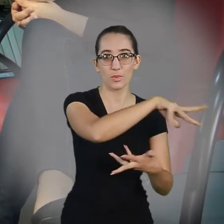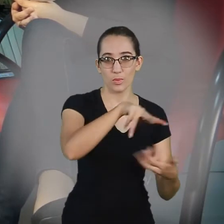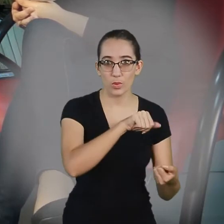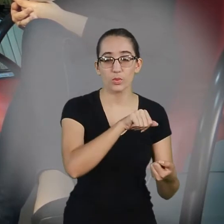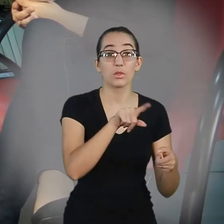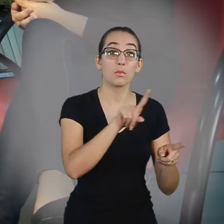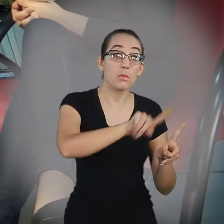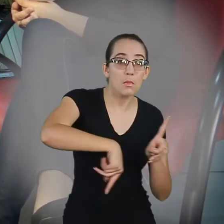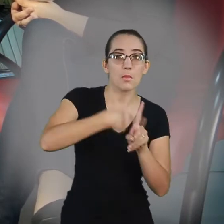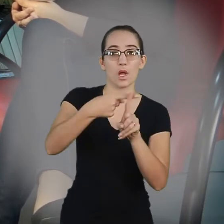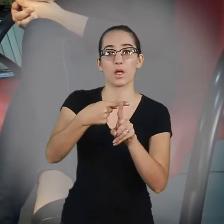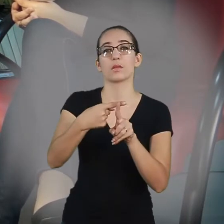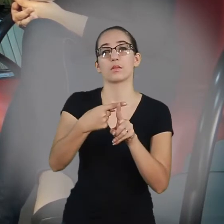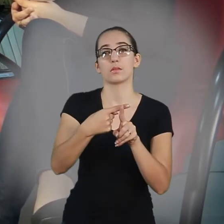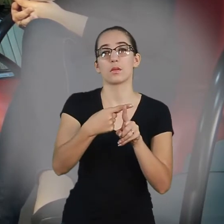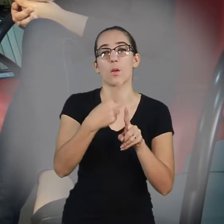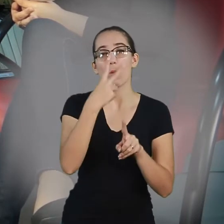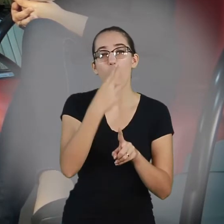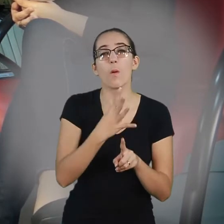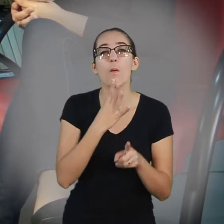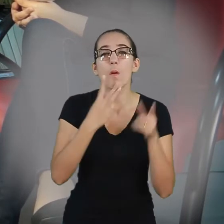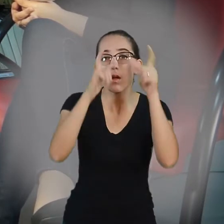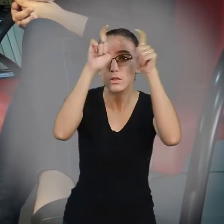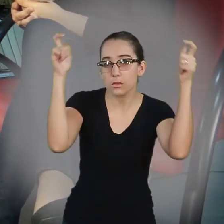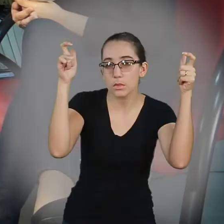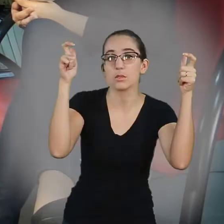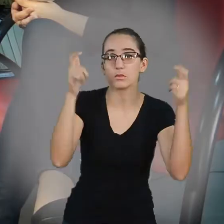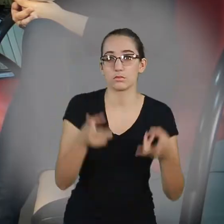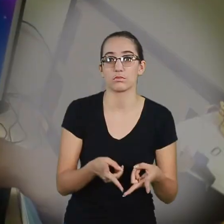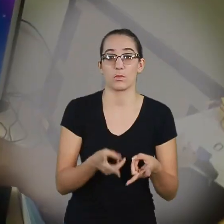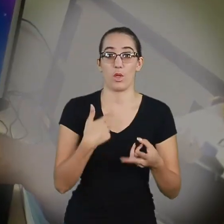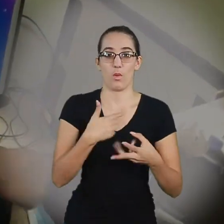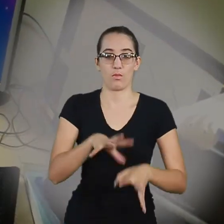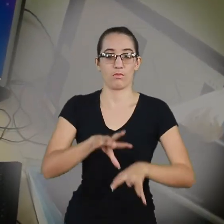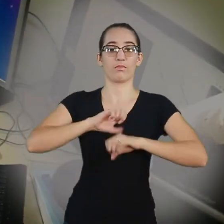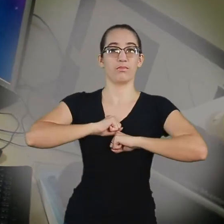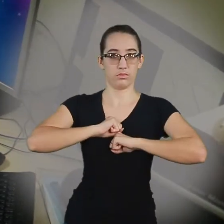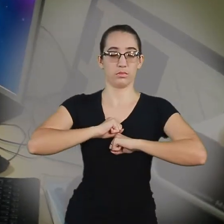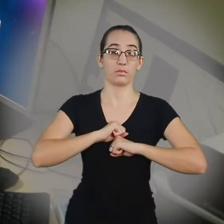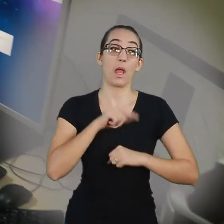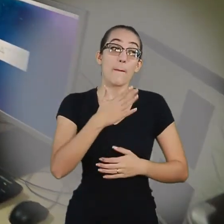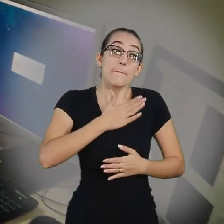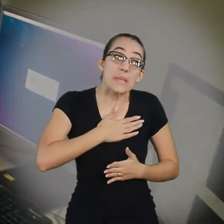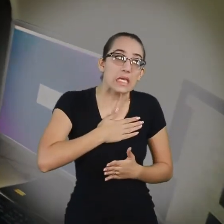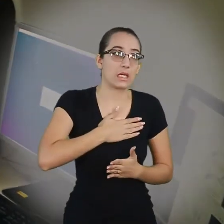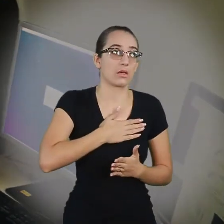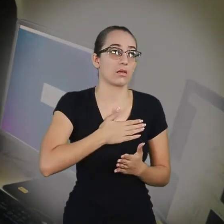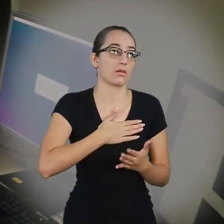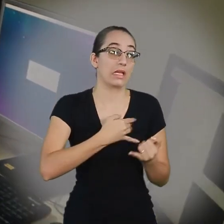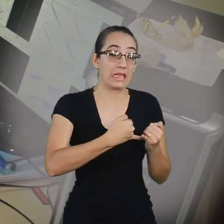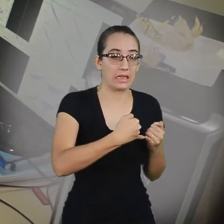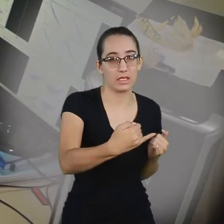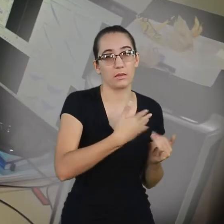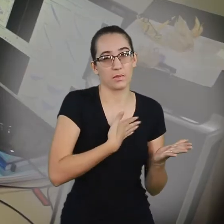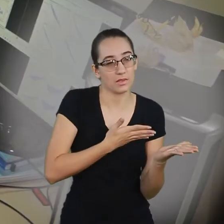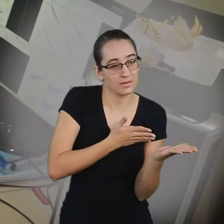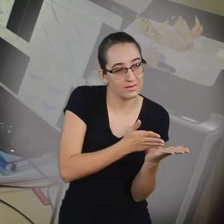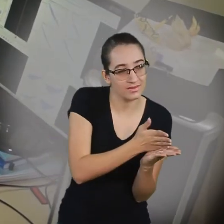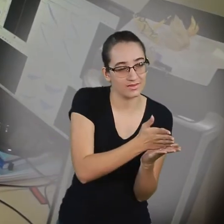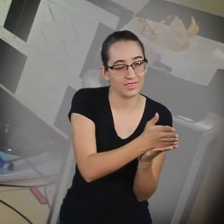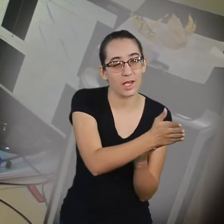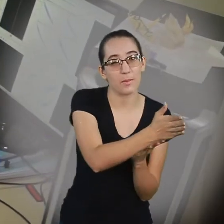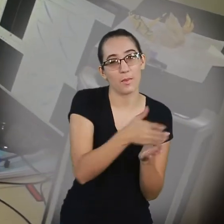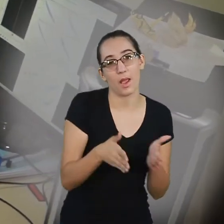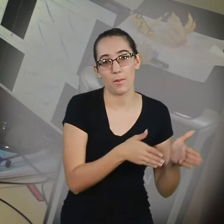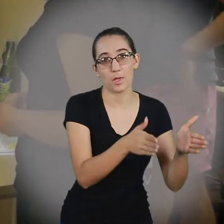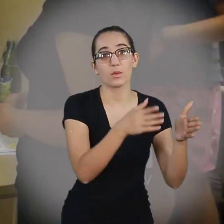adquirido, né? Então, justamente essa é a minha linha de trabalho, né? Do ponto de vista mais, em termos de inteligência artificial, eu trabalho com a integração